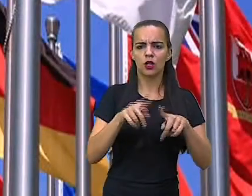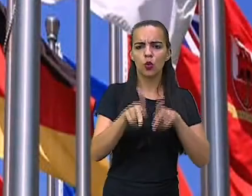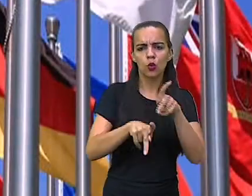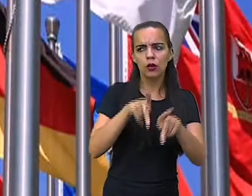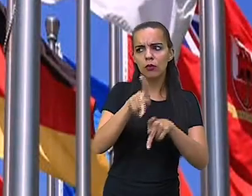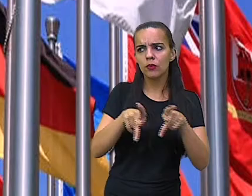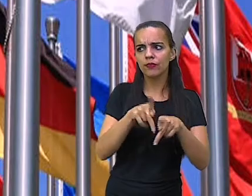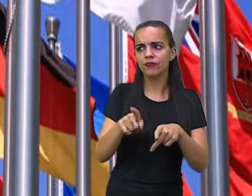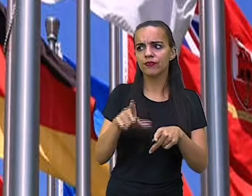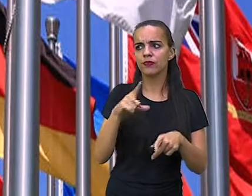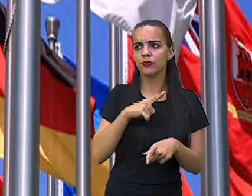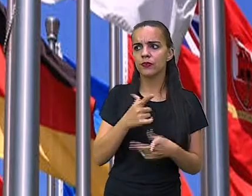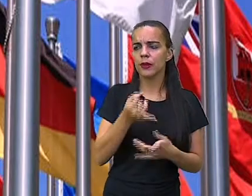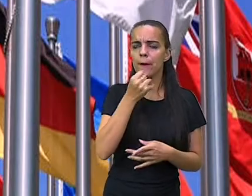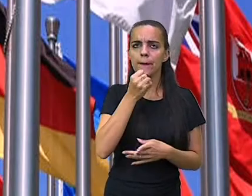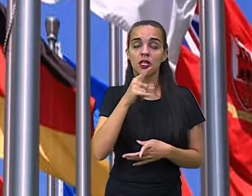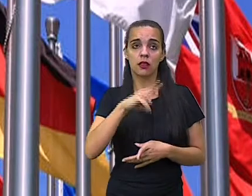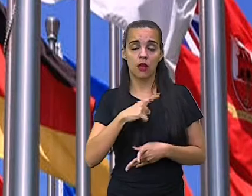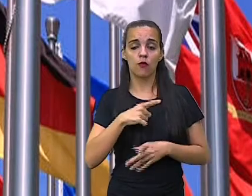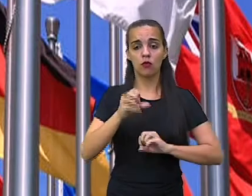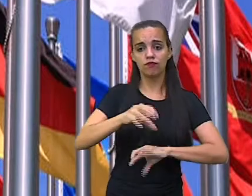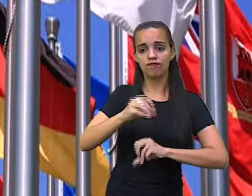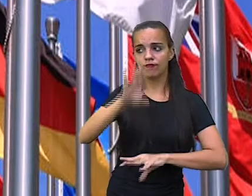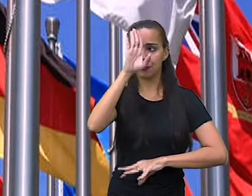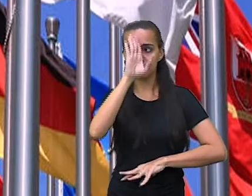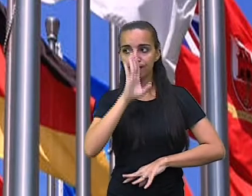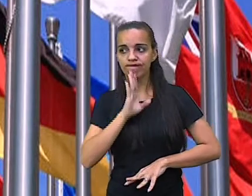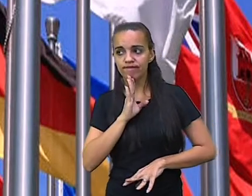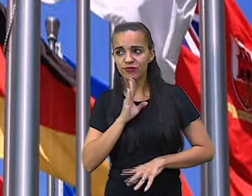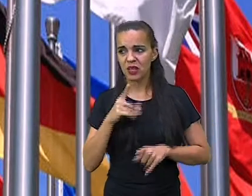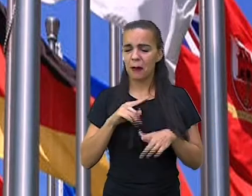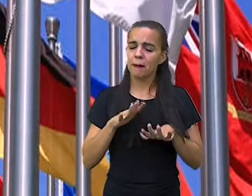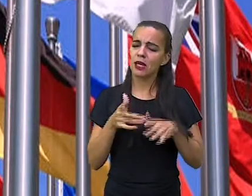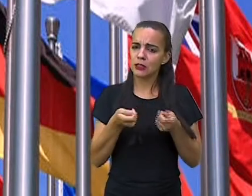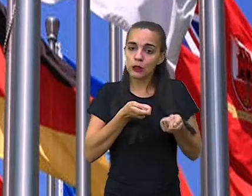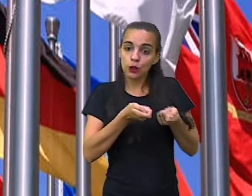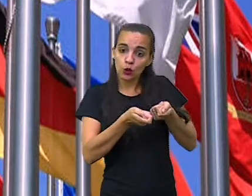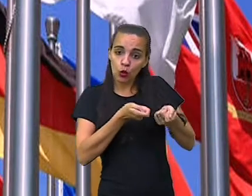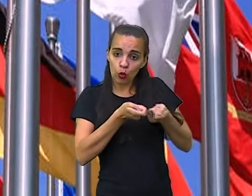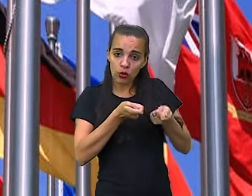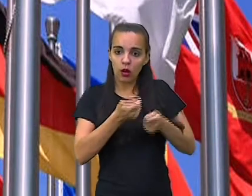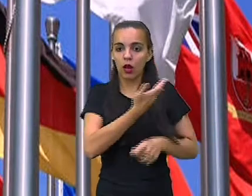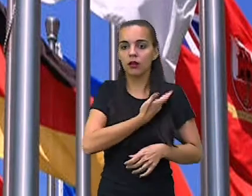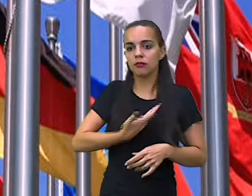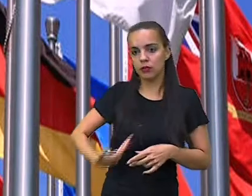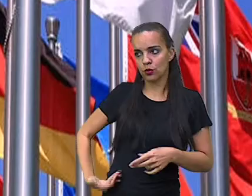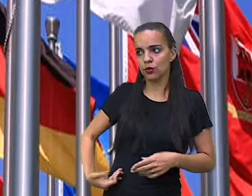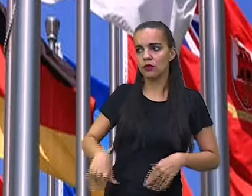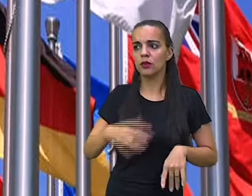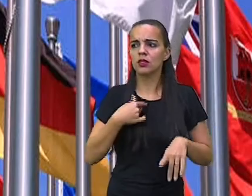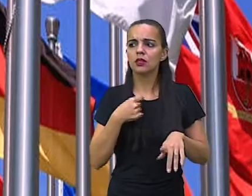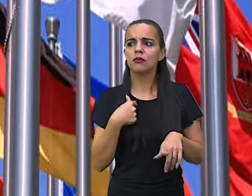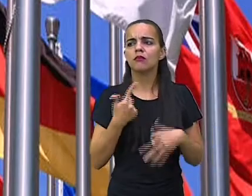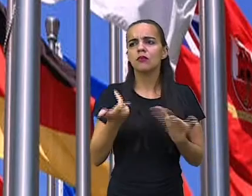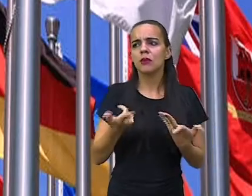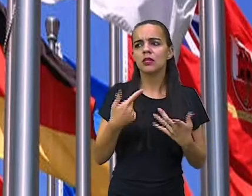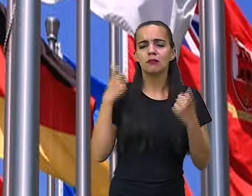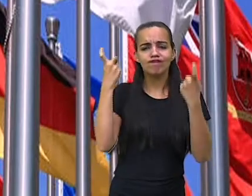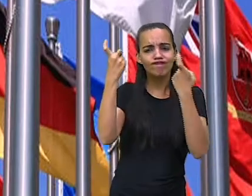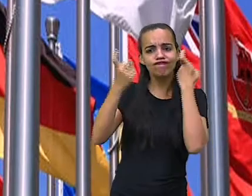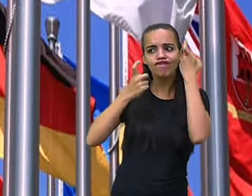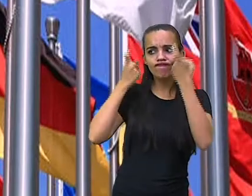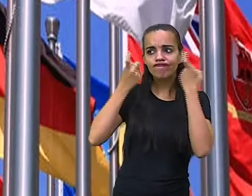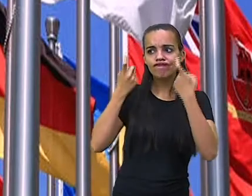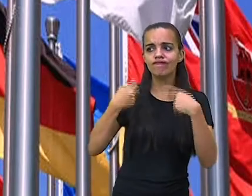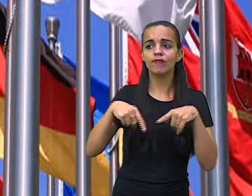povos, como a educação pública, ainda que extremamente controlada pelo governo, e a